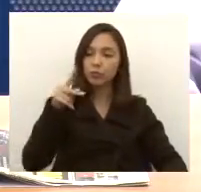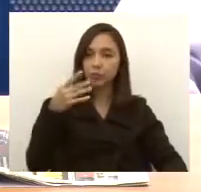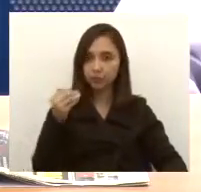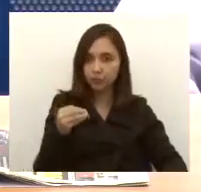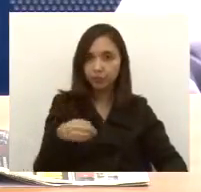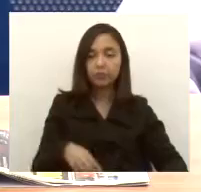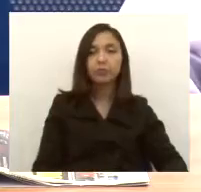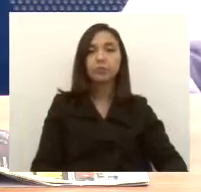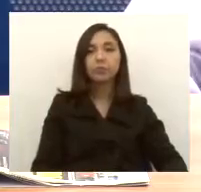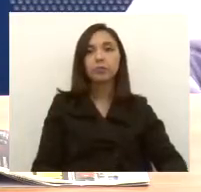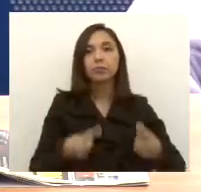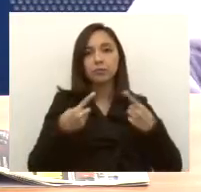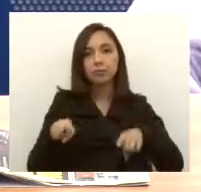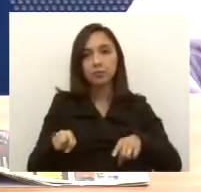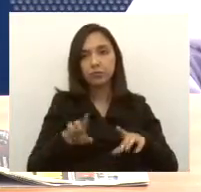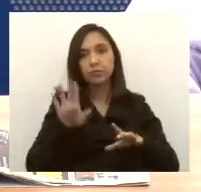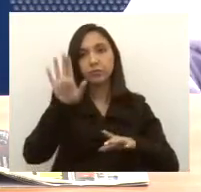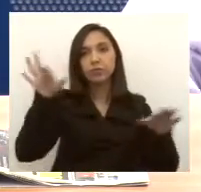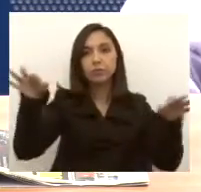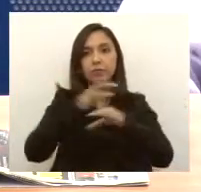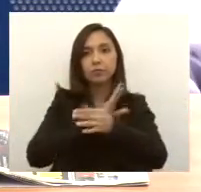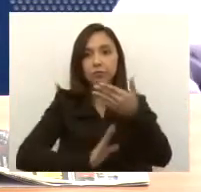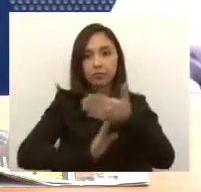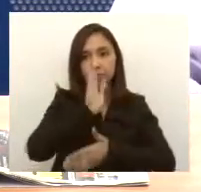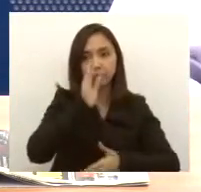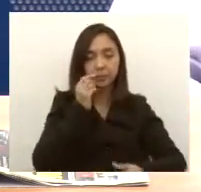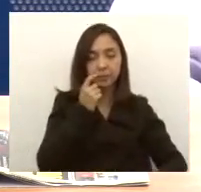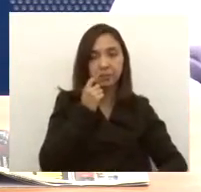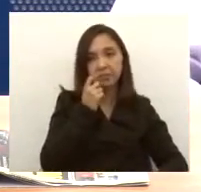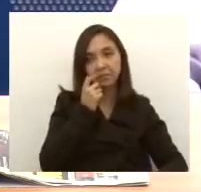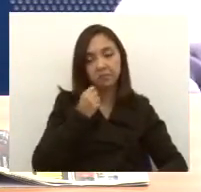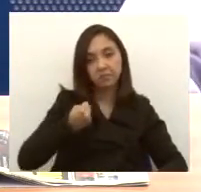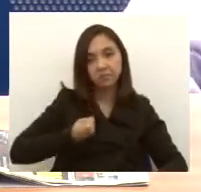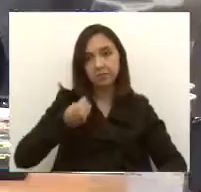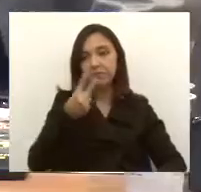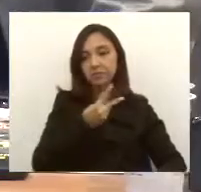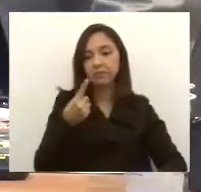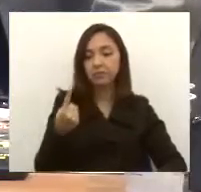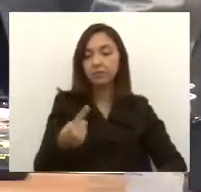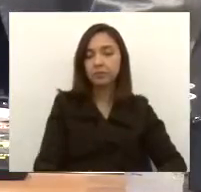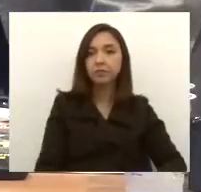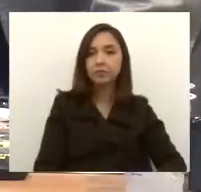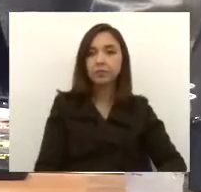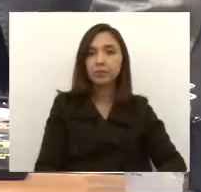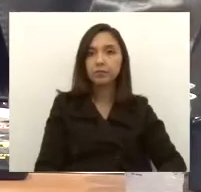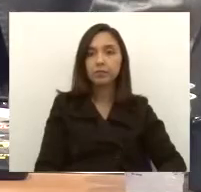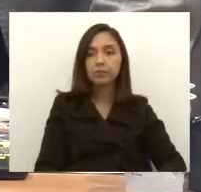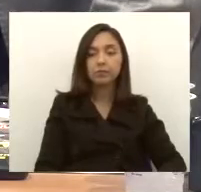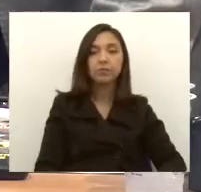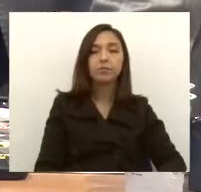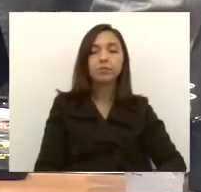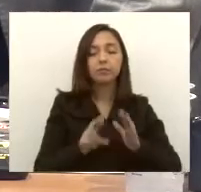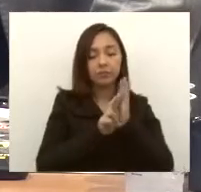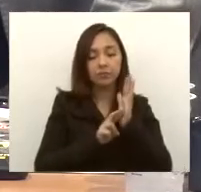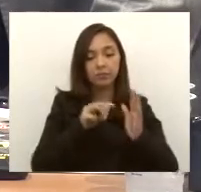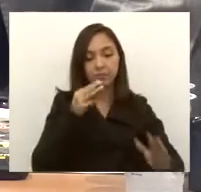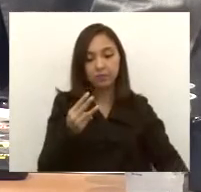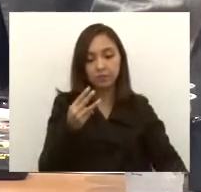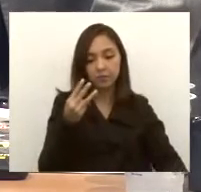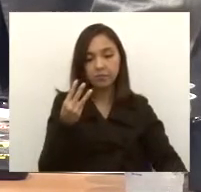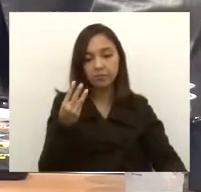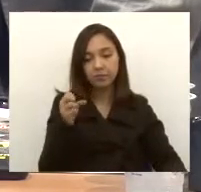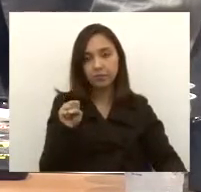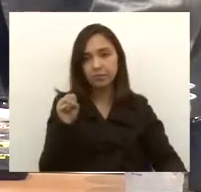discussão e votação, os vereadores foram as pendentes comissões, contratos manifestos. Encerrada a votação, aprovado em camis. Item 21. Leitura, discussão e votação do requerimento 3.384